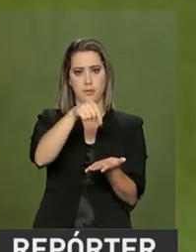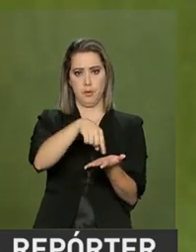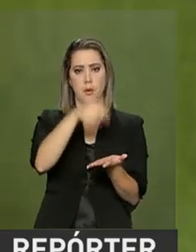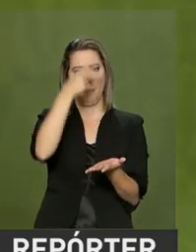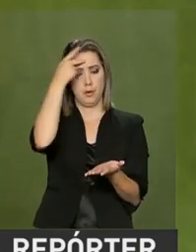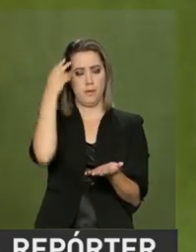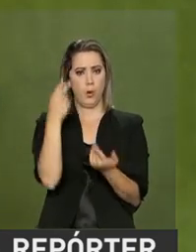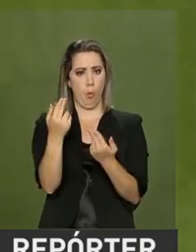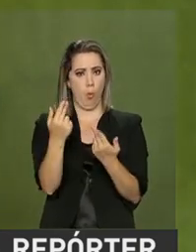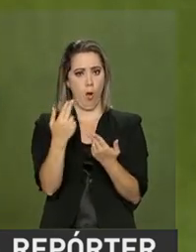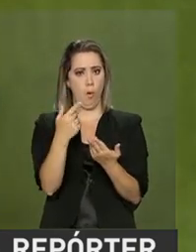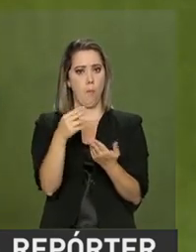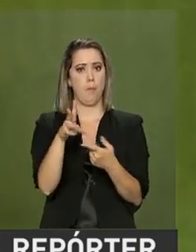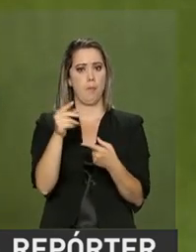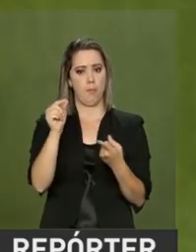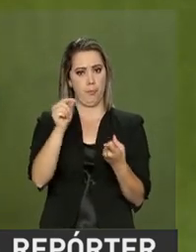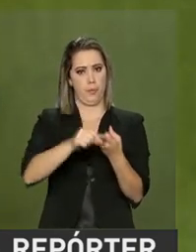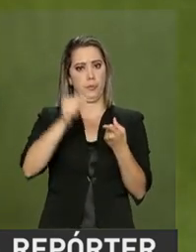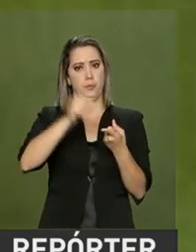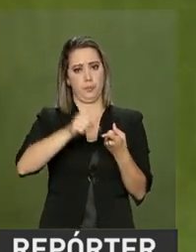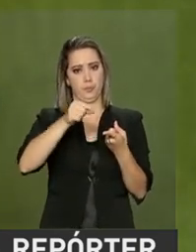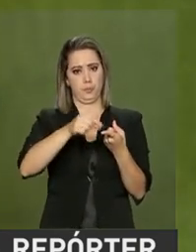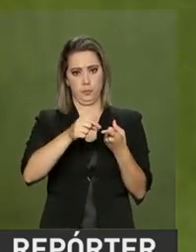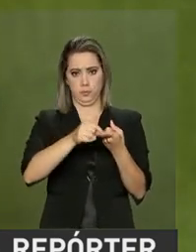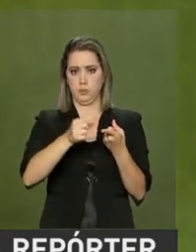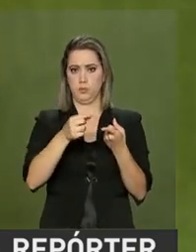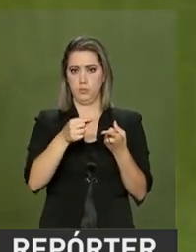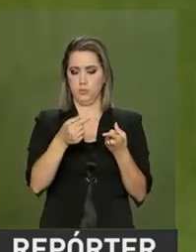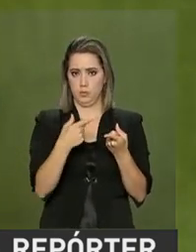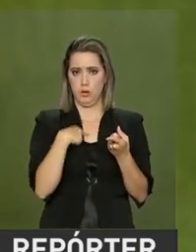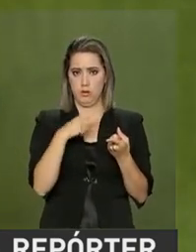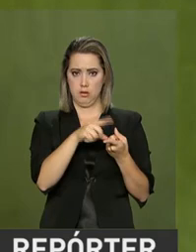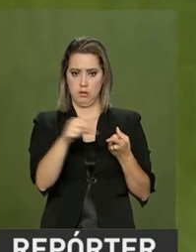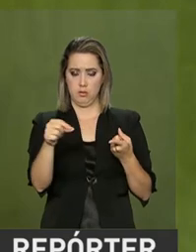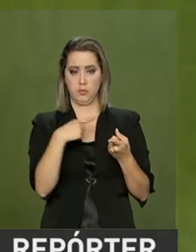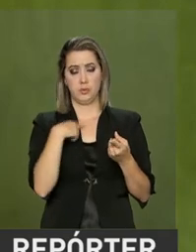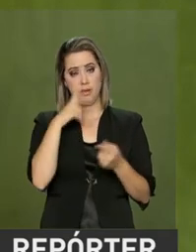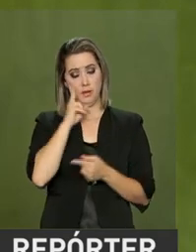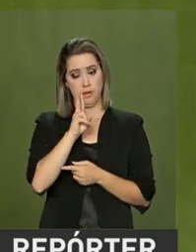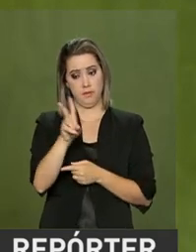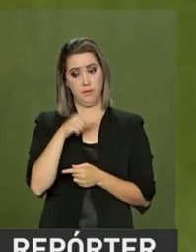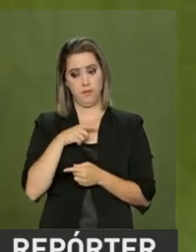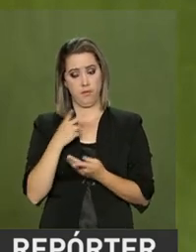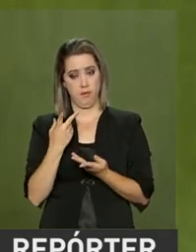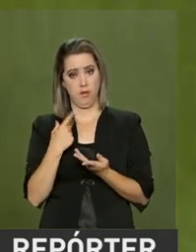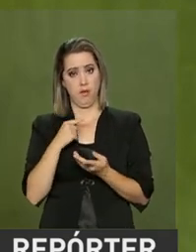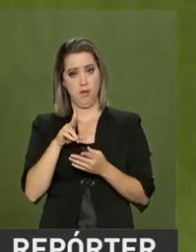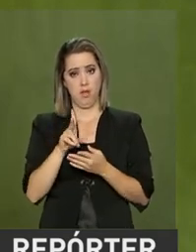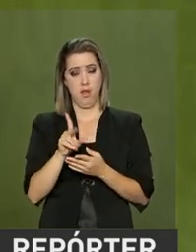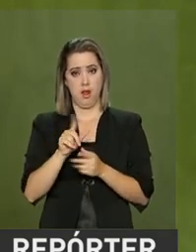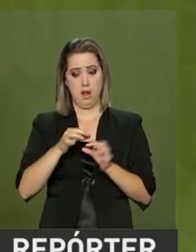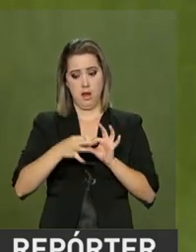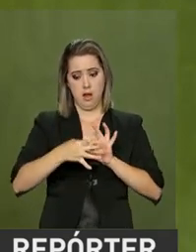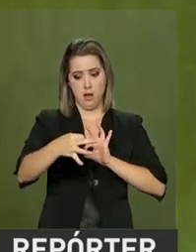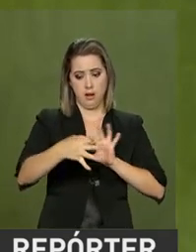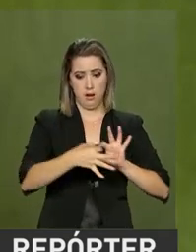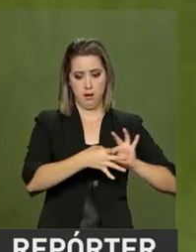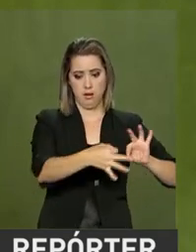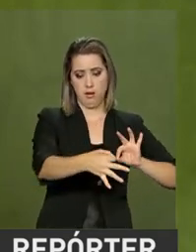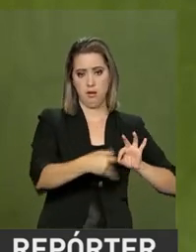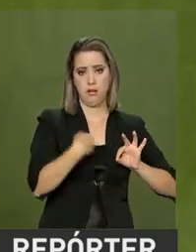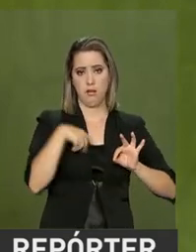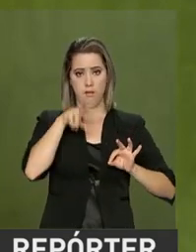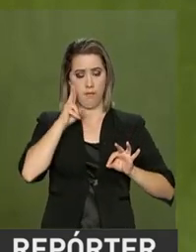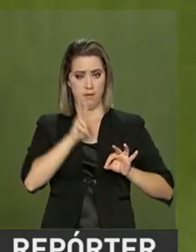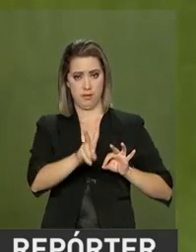glicose por diabéticos. O resultado aparece na forma de linhas que indicam se há ou não os anticorpos do vírus